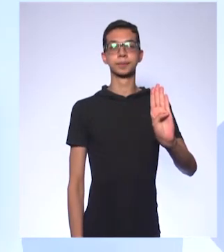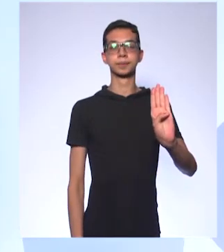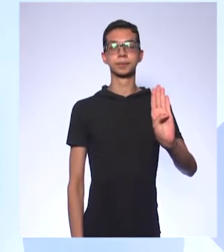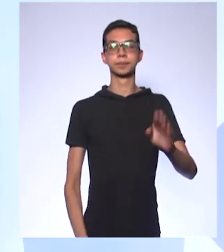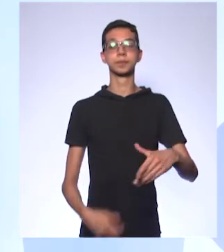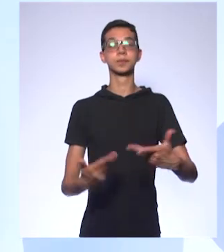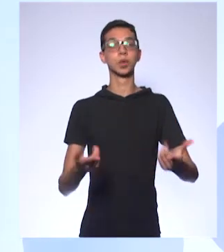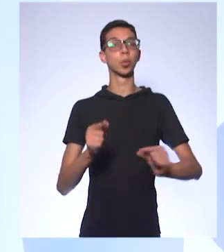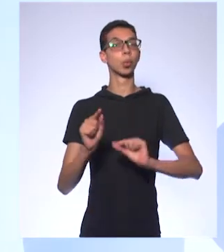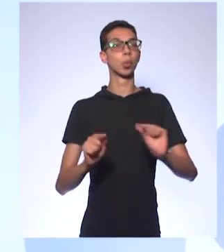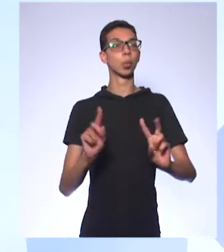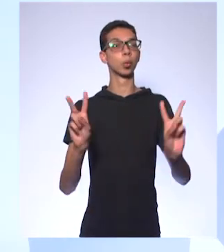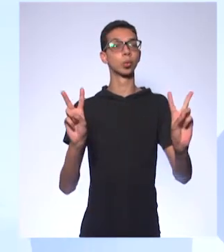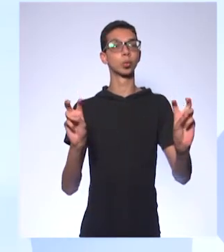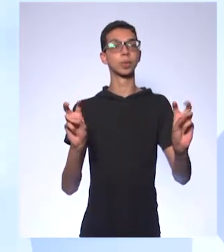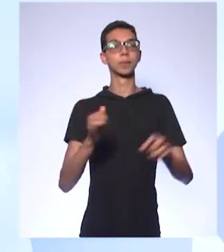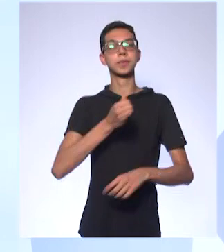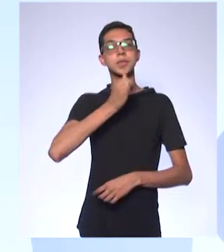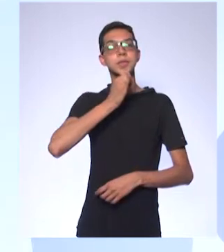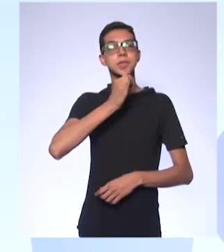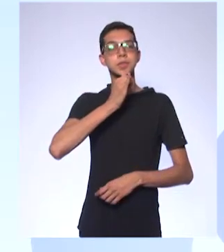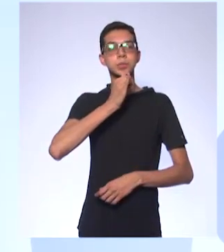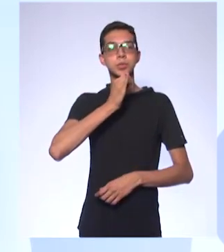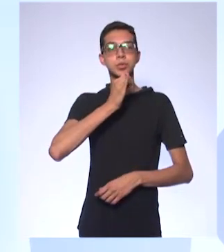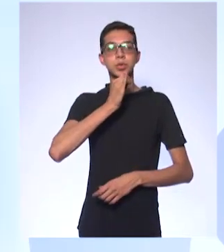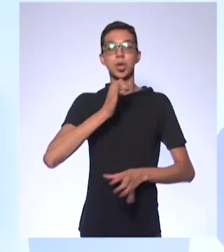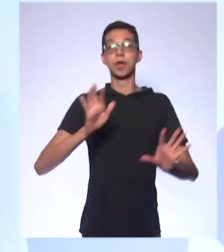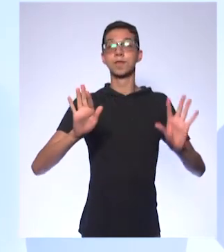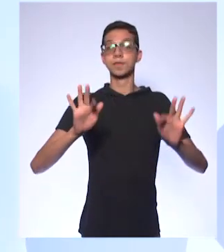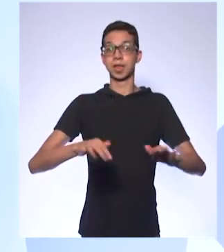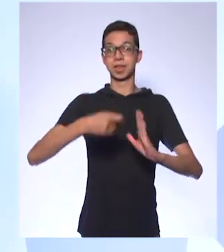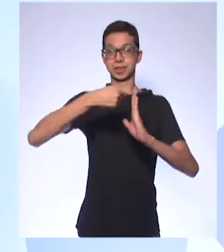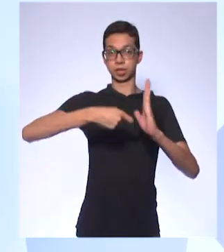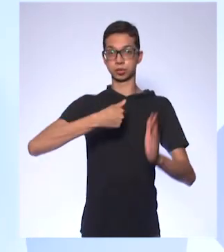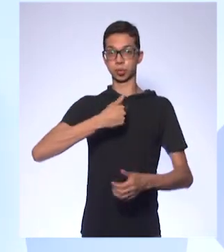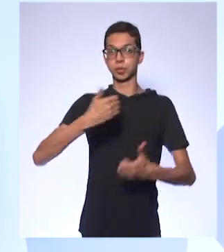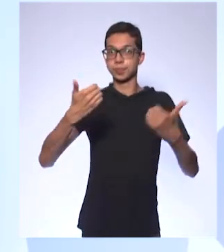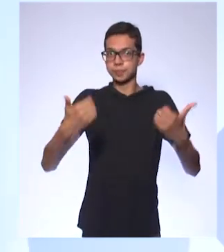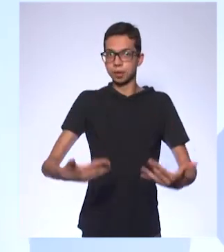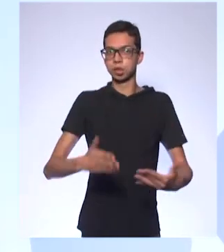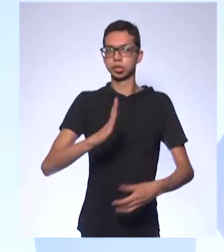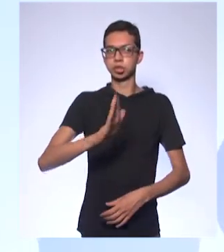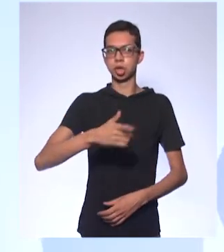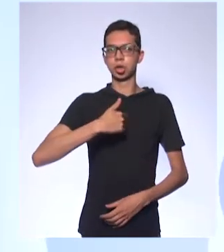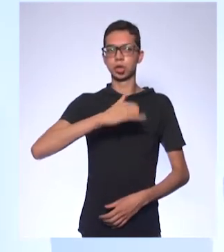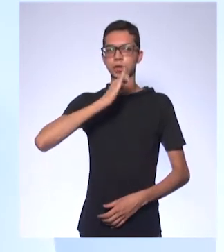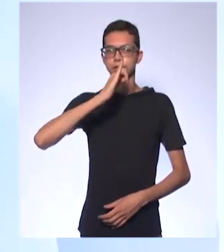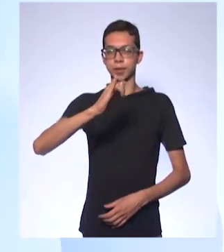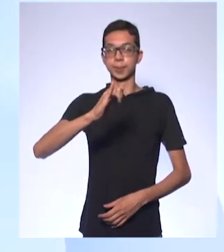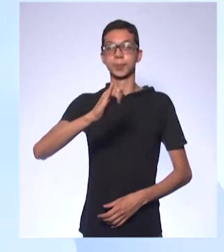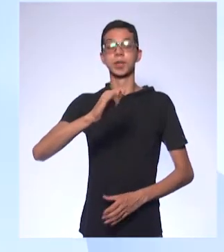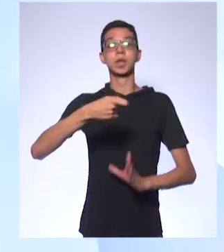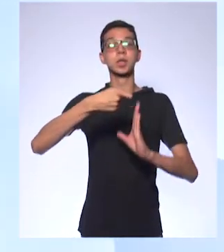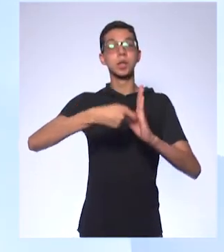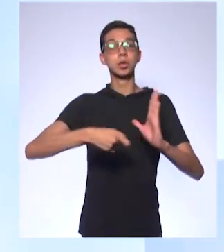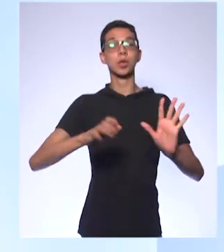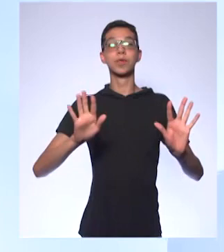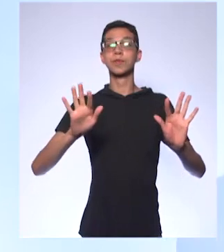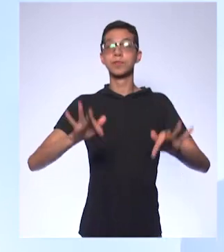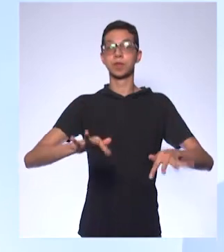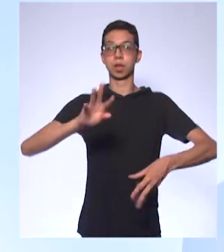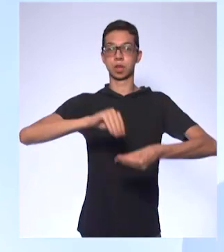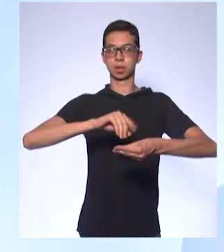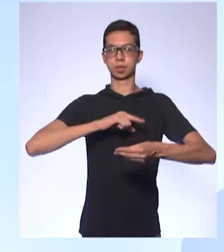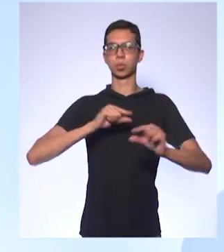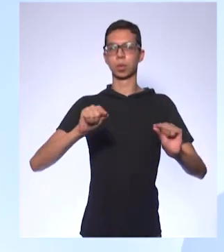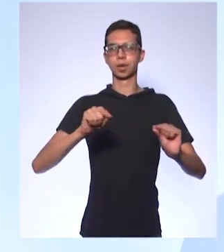Essa expressão aí diz, no final do texto lá, como eu tinha falado para vocês, né? No final do texto, a gente tem ali